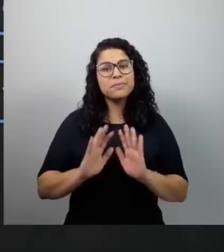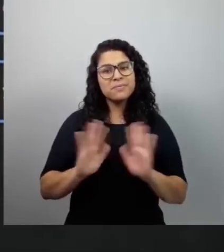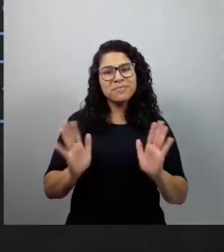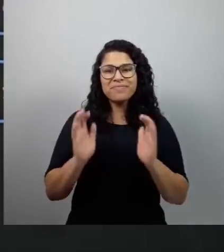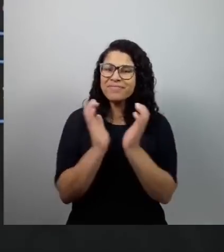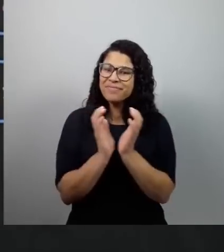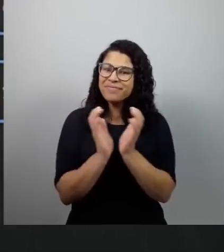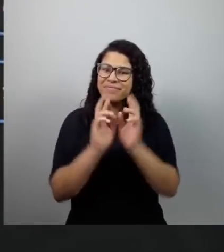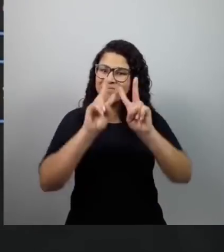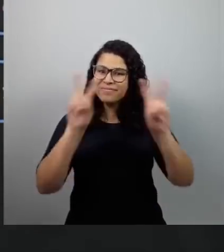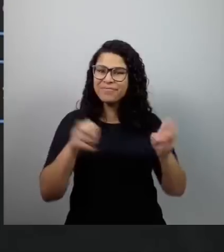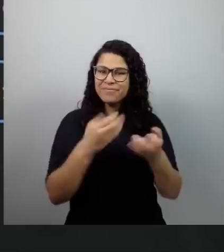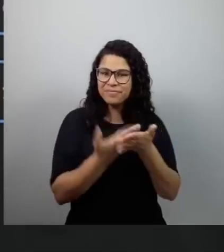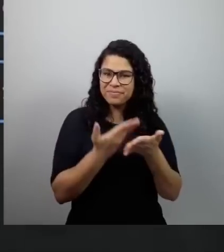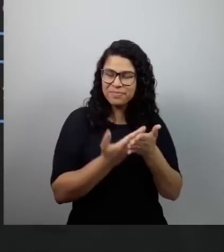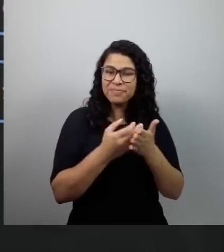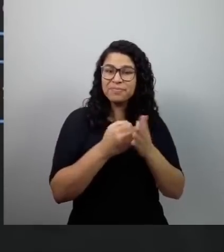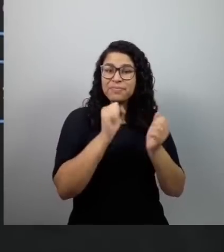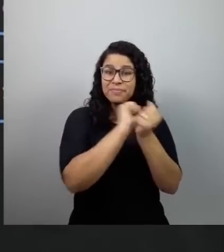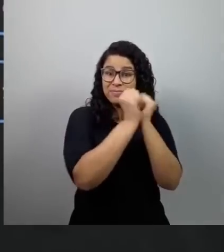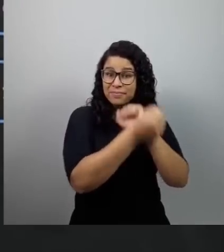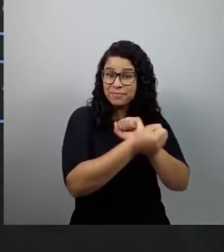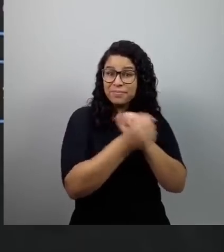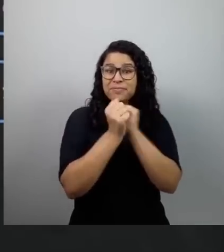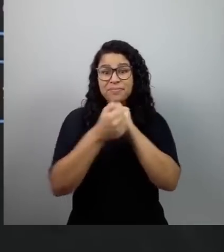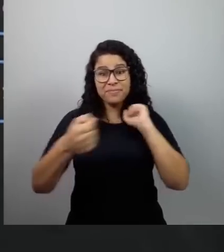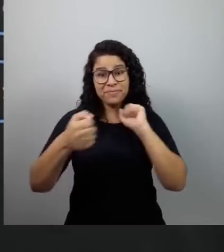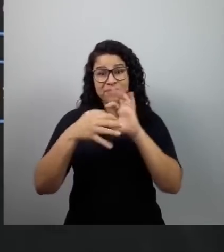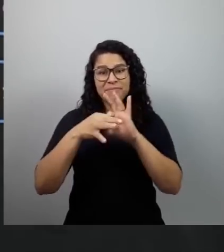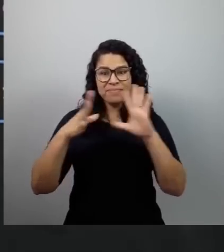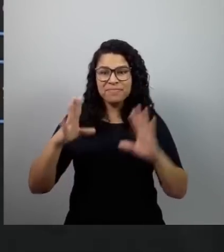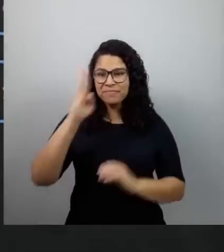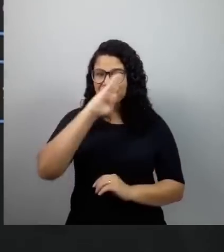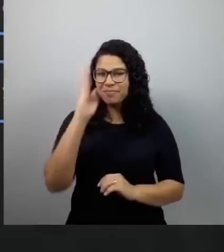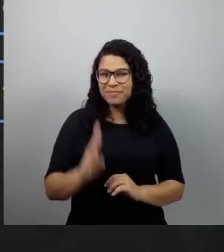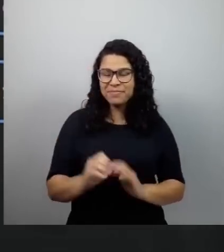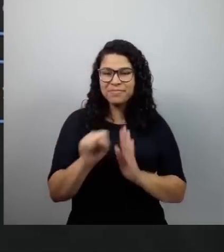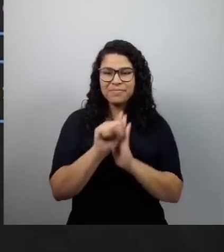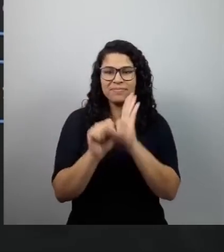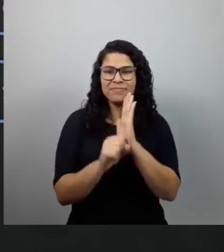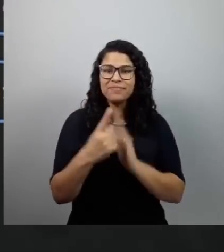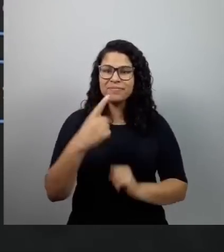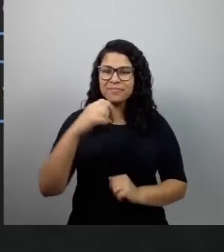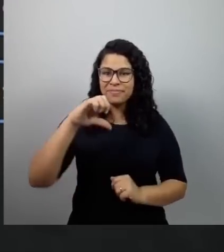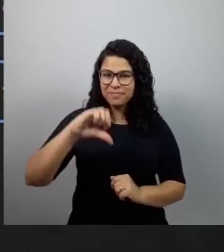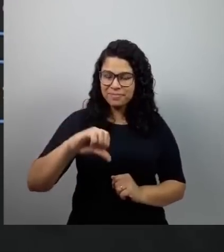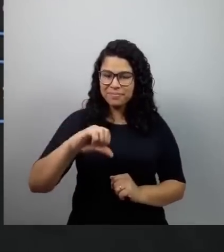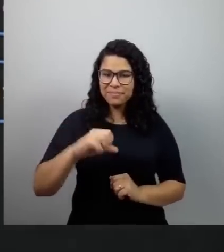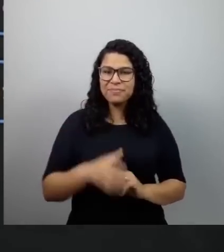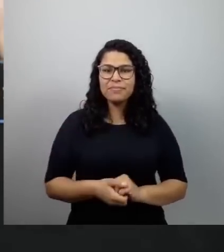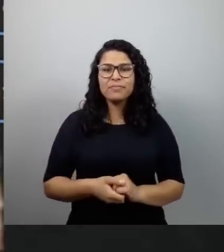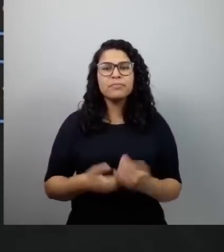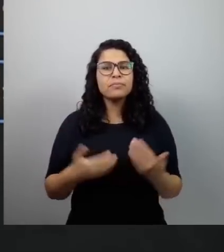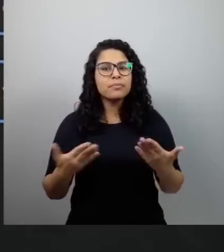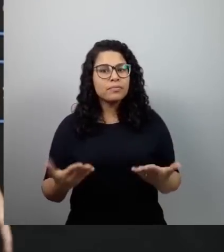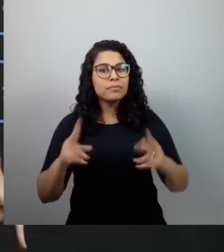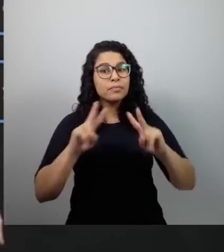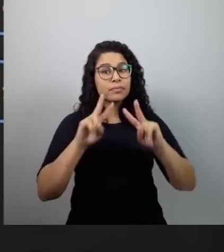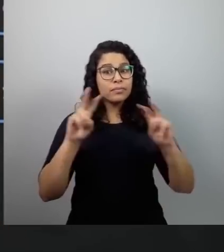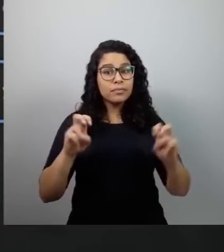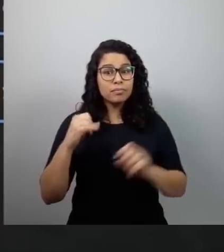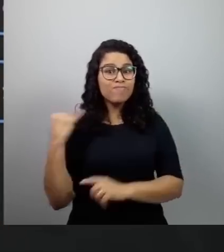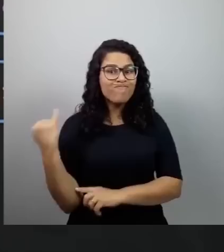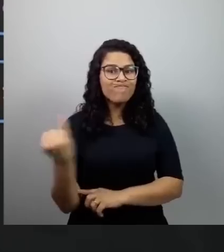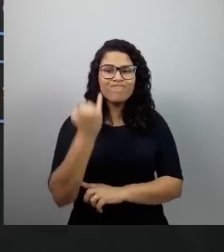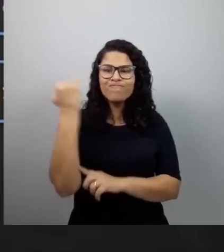Oi gente, o título dessa aula é Escravismo e Abolicionismo no Brasil do século XIX. A gente vai tratar de um